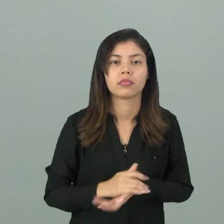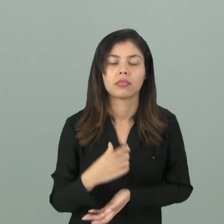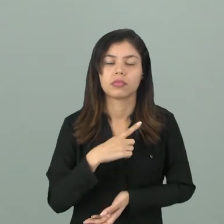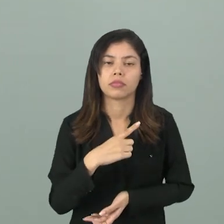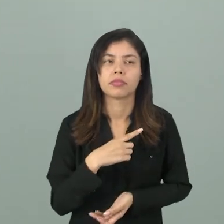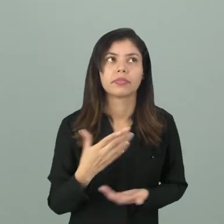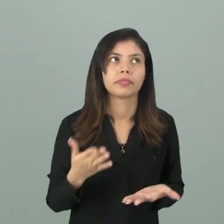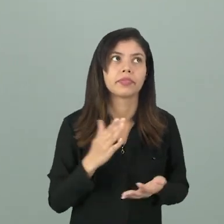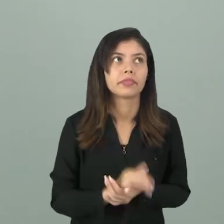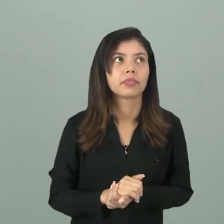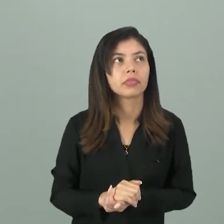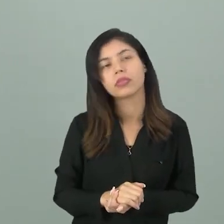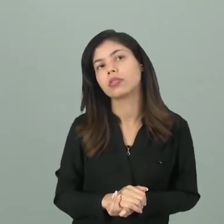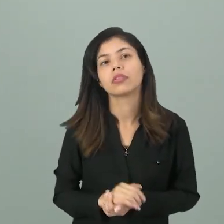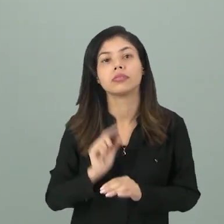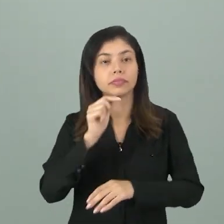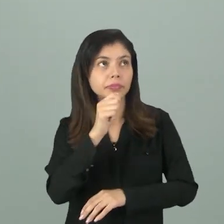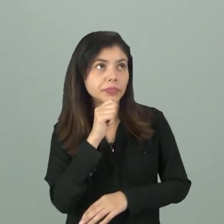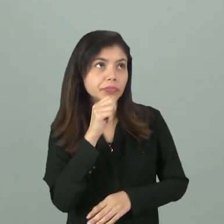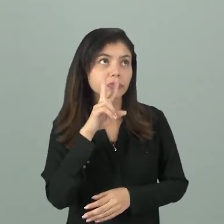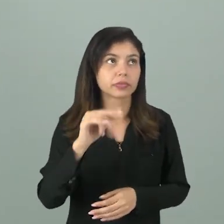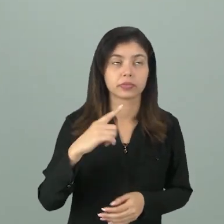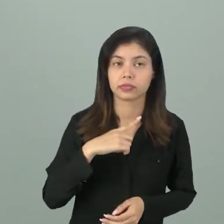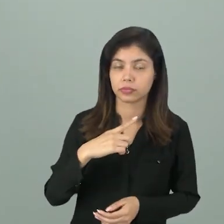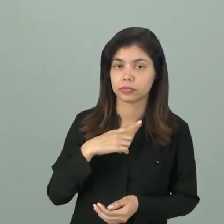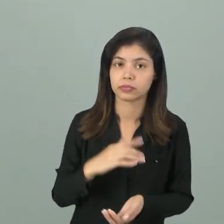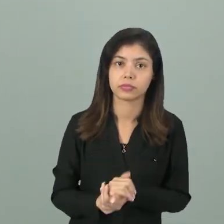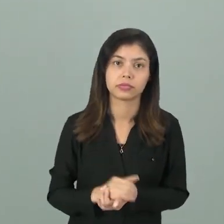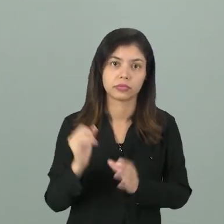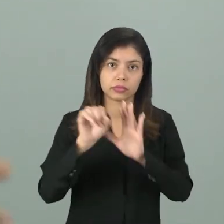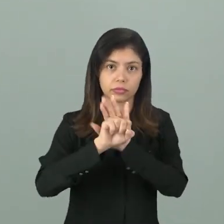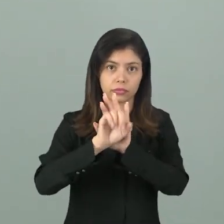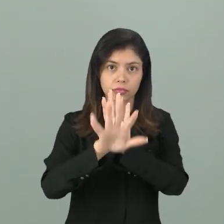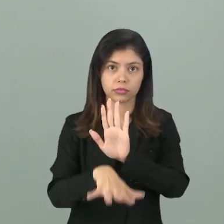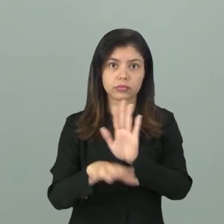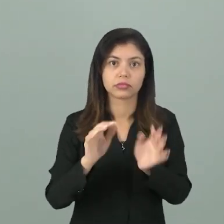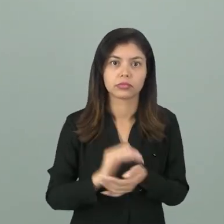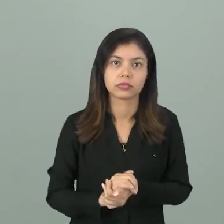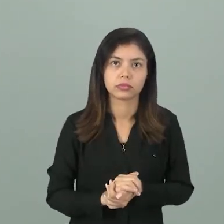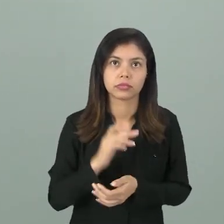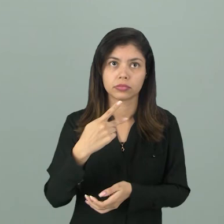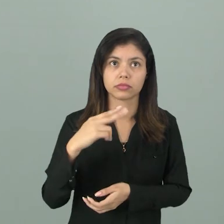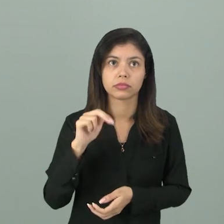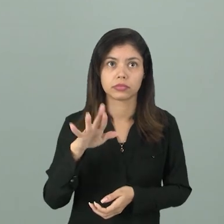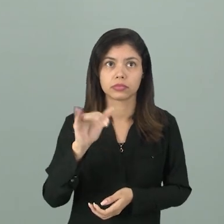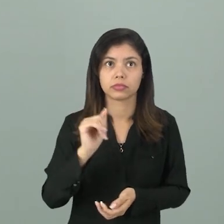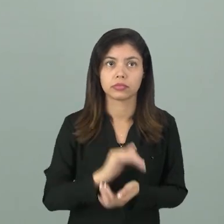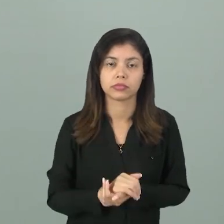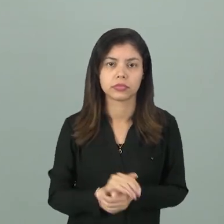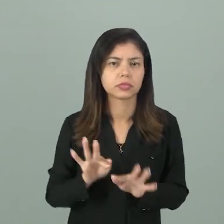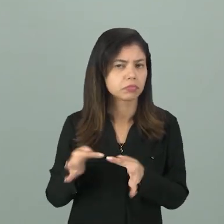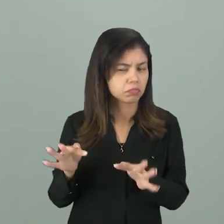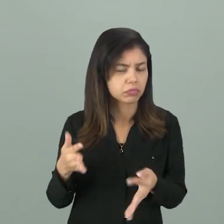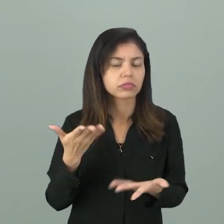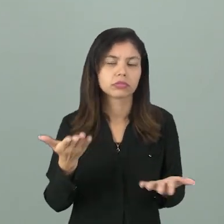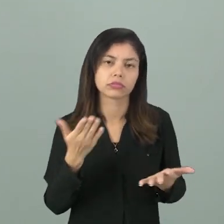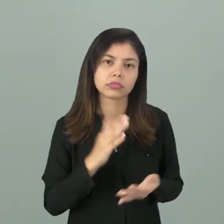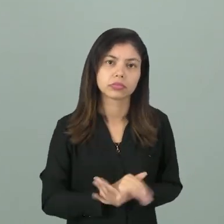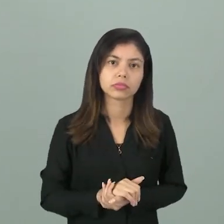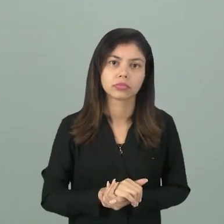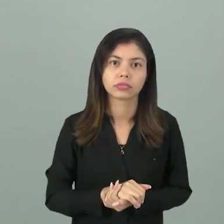em linha reta, né? E aí ela vai ocasionar uma sombra ou uma penumbra, né? Então, questão bem simples